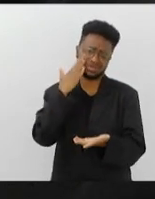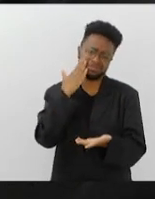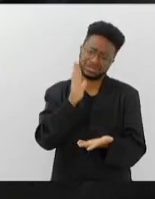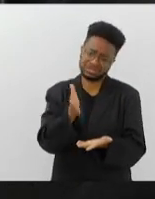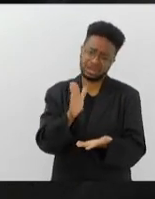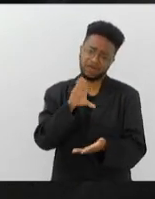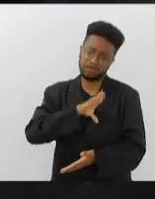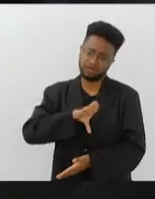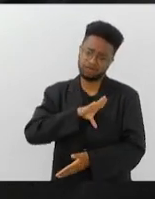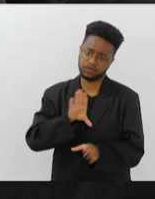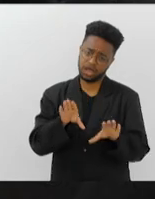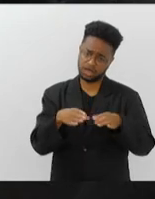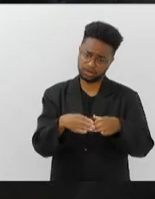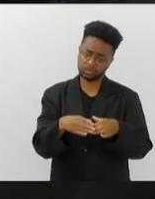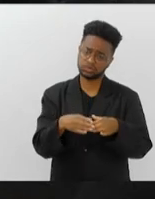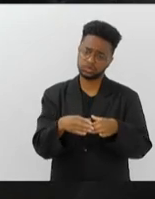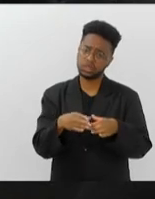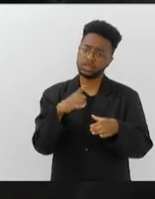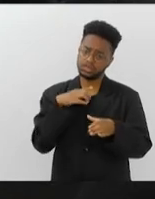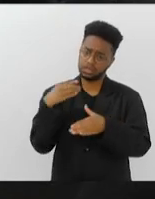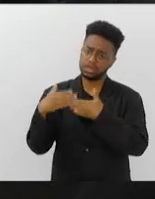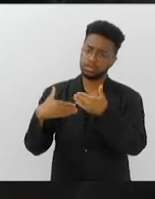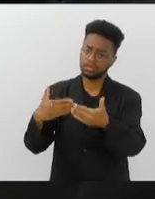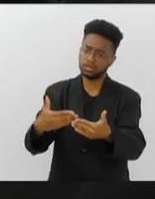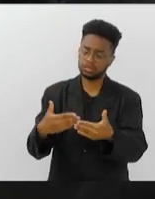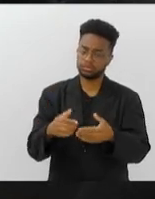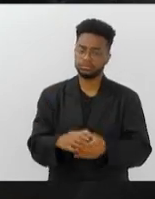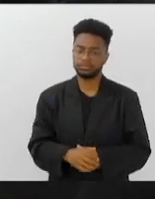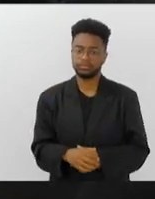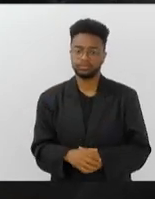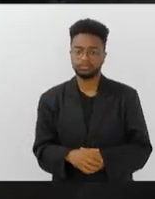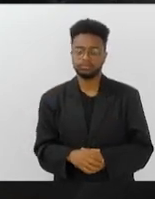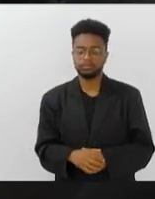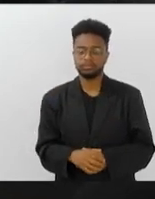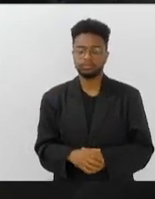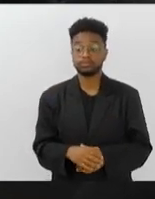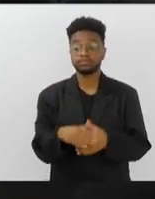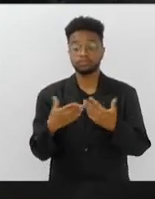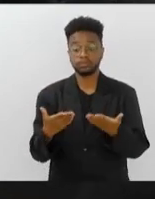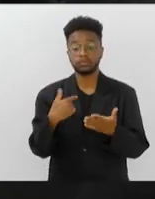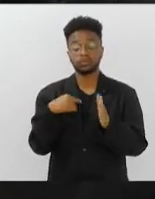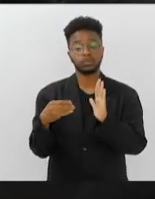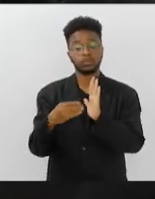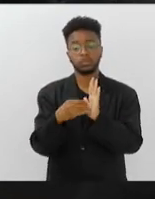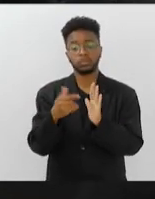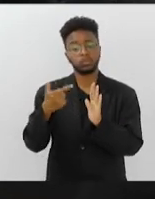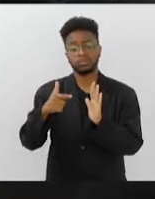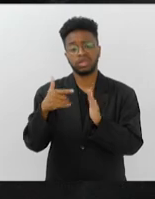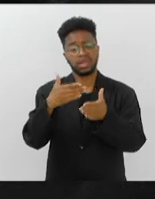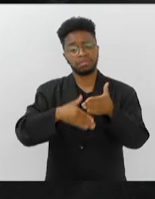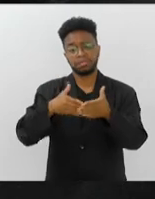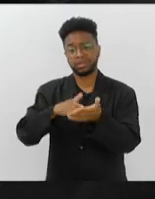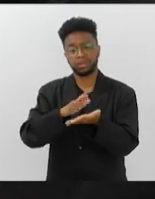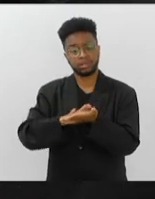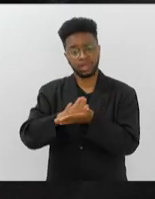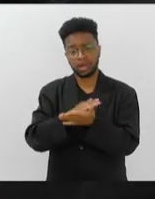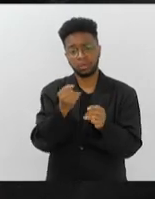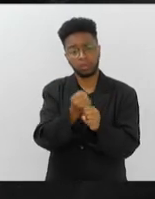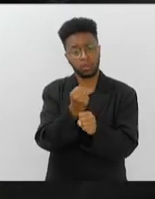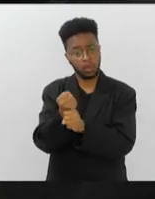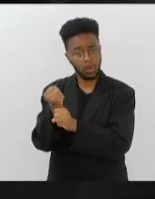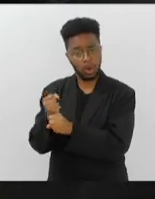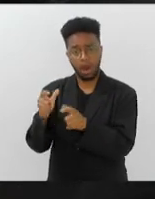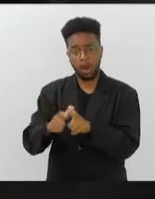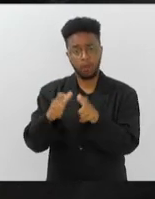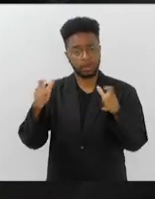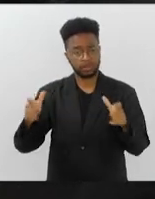Vasco da Gama está nesse processo, né, de o Vasco fazer as obras de reforma, remodelação,